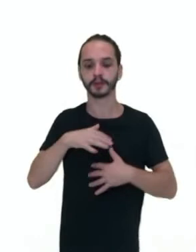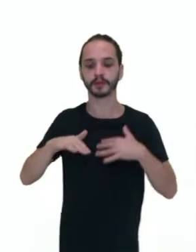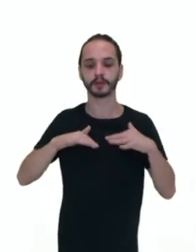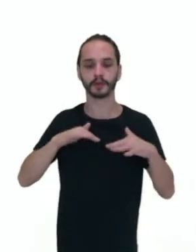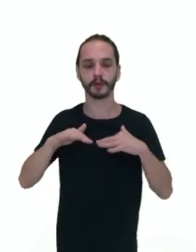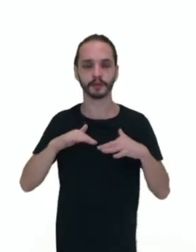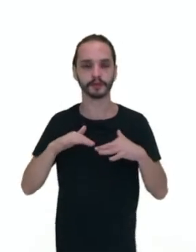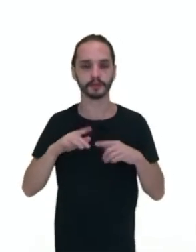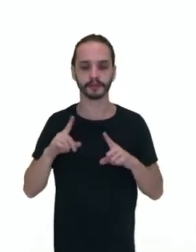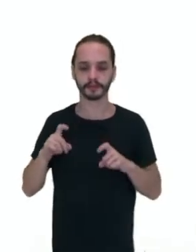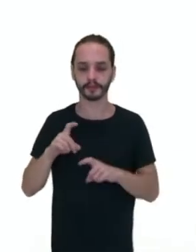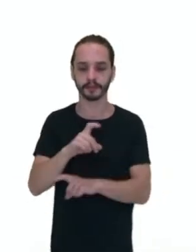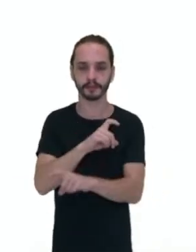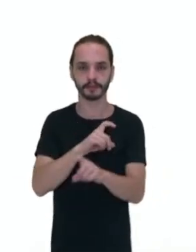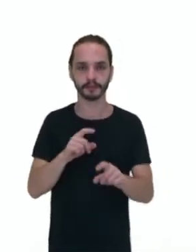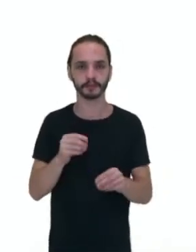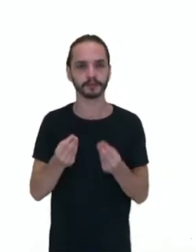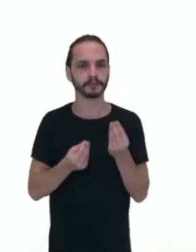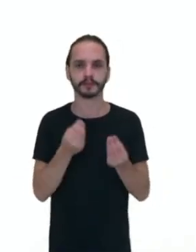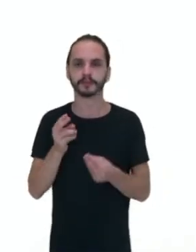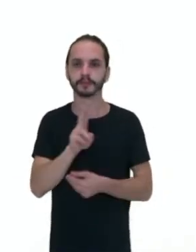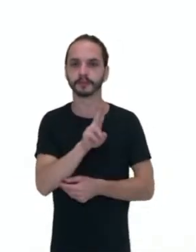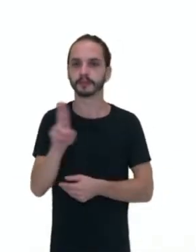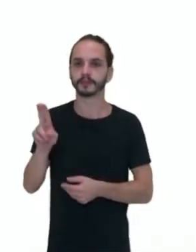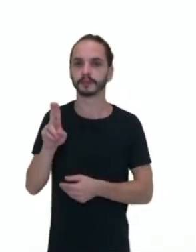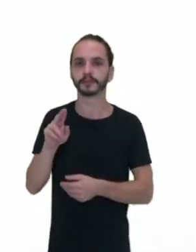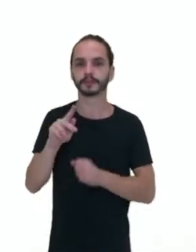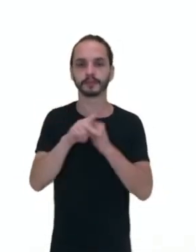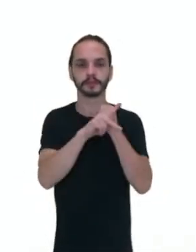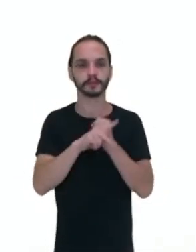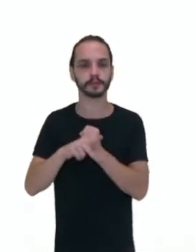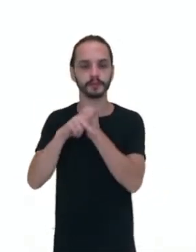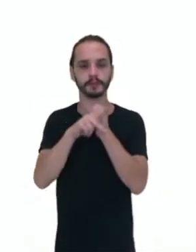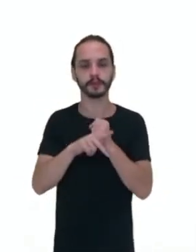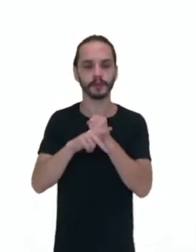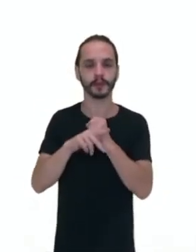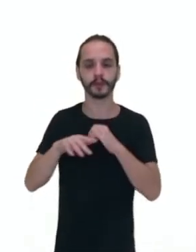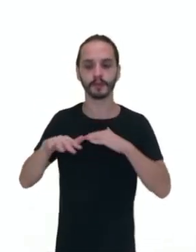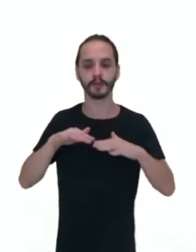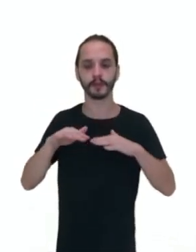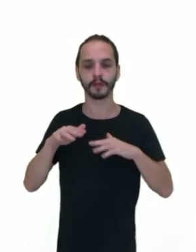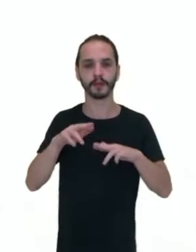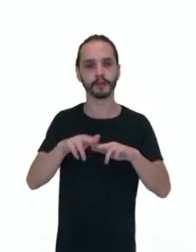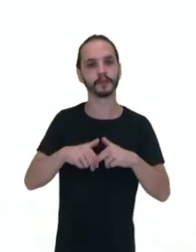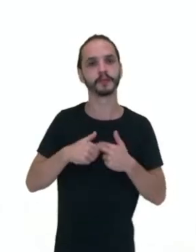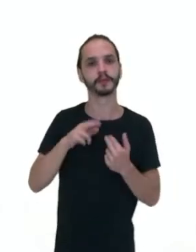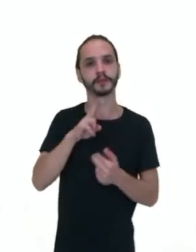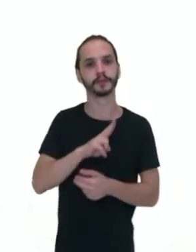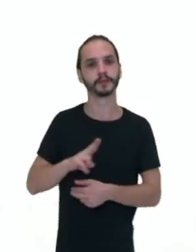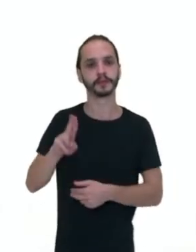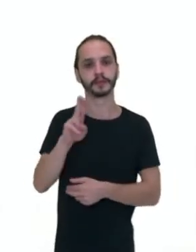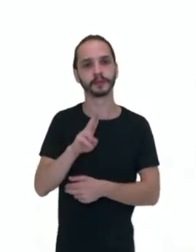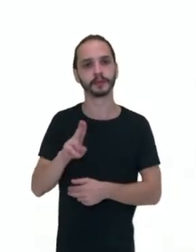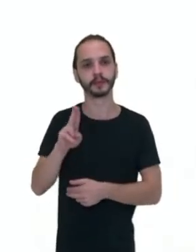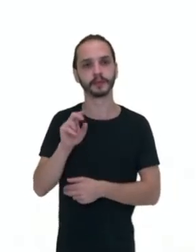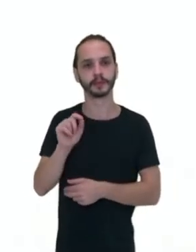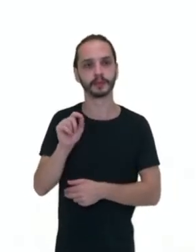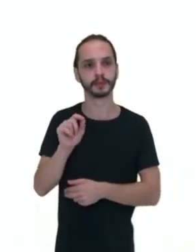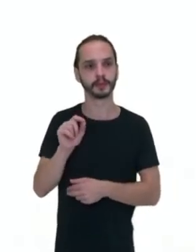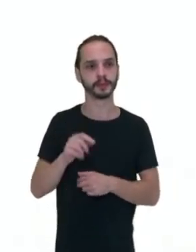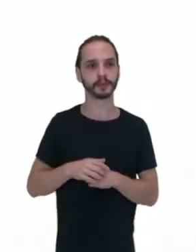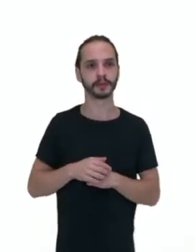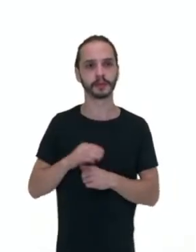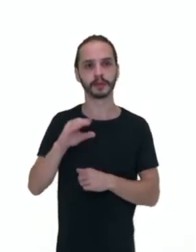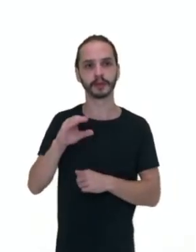locomoção. Como chamamos os protozoários que locomovem-se graças às expansões citoplasmáticas? Que